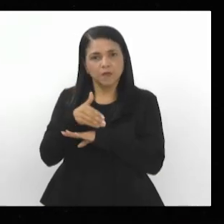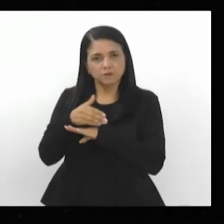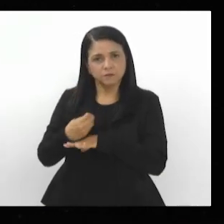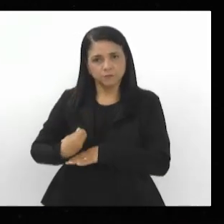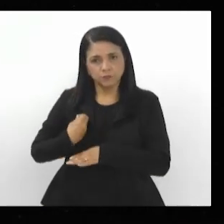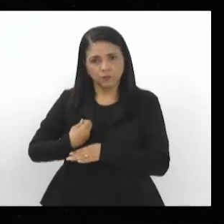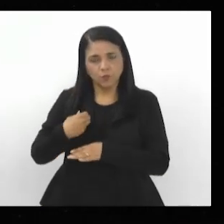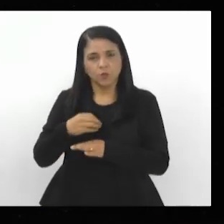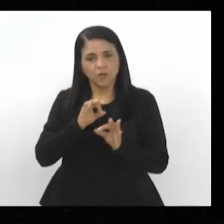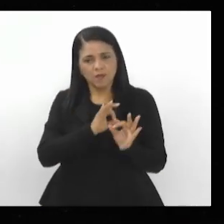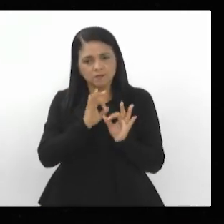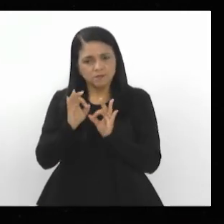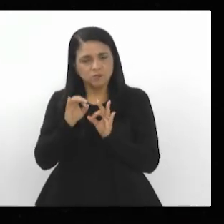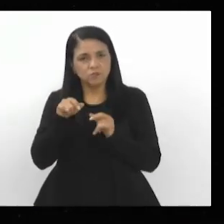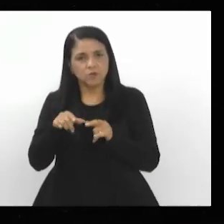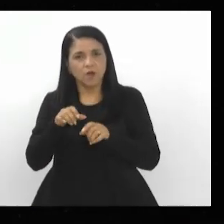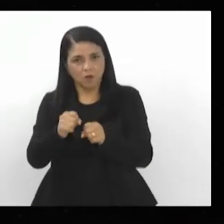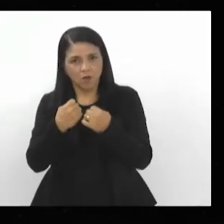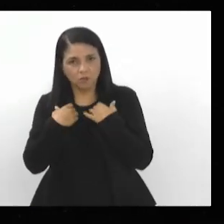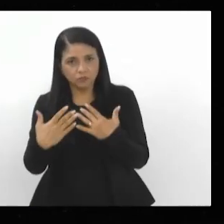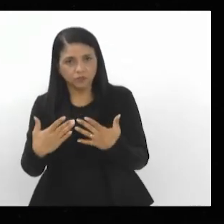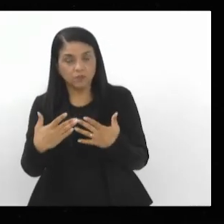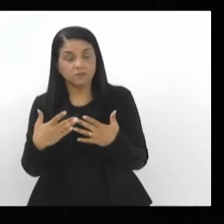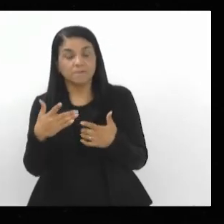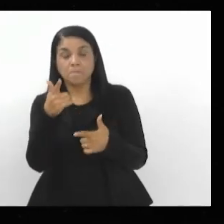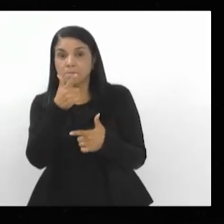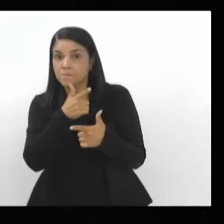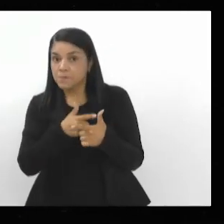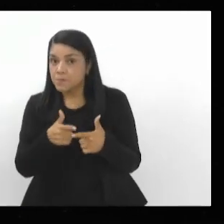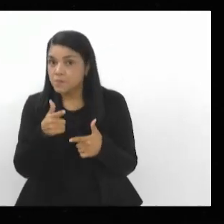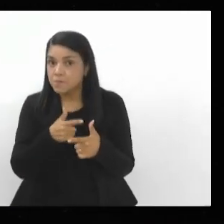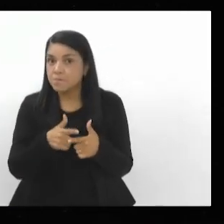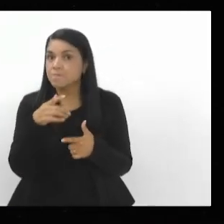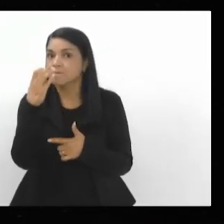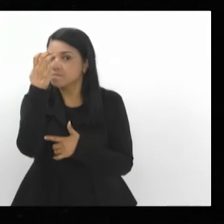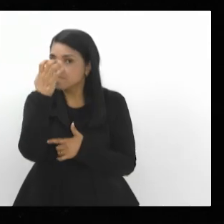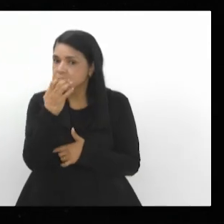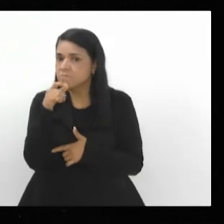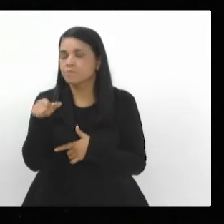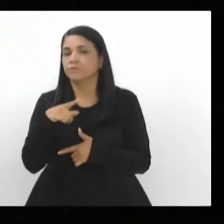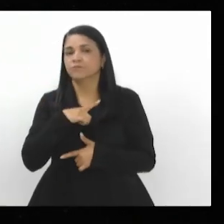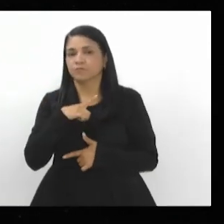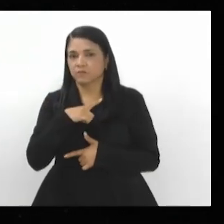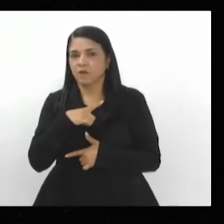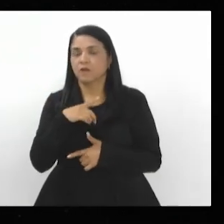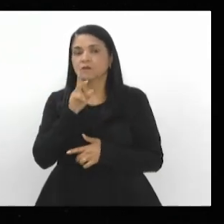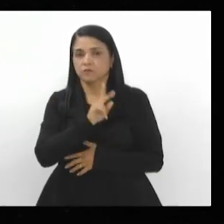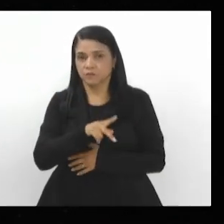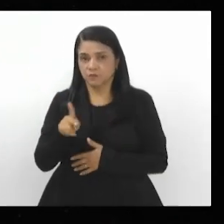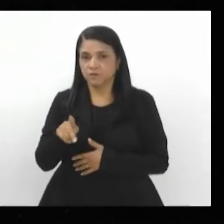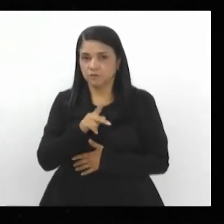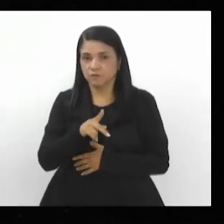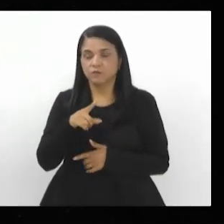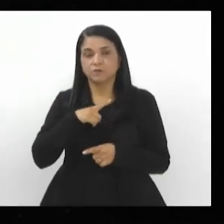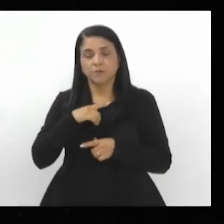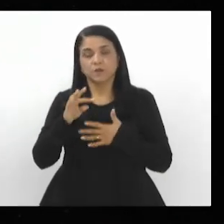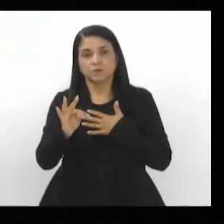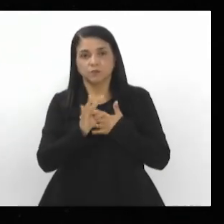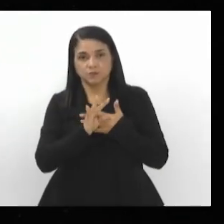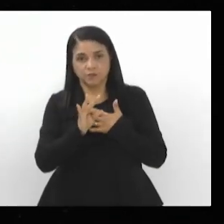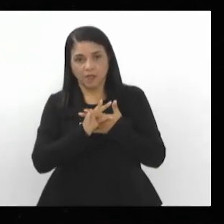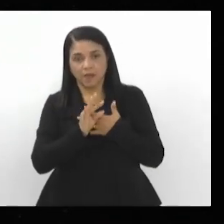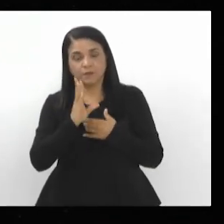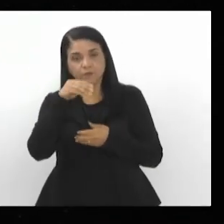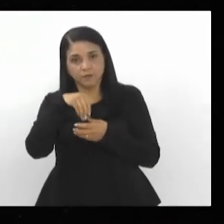à audiência no dia, o tamanho do buraco que enfrentam os docentes e principalmente os técnicos